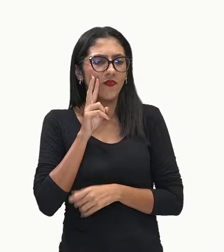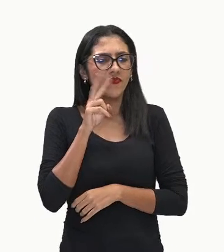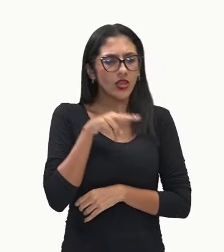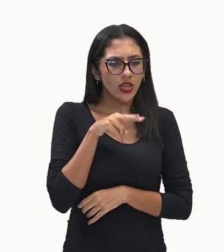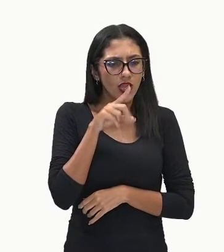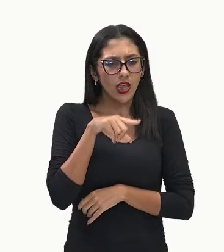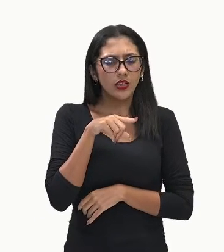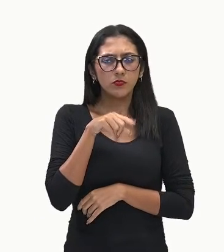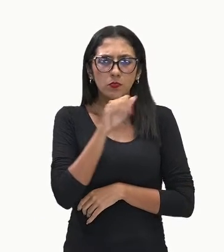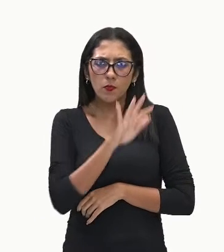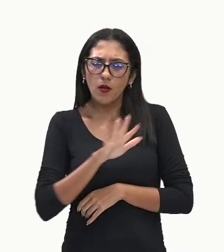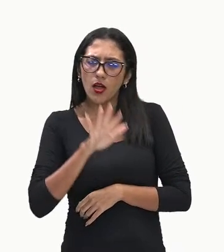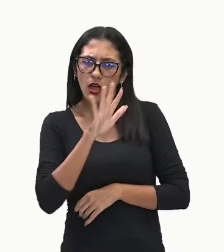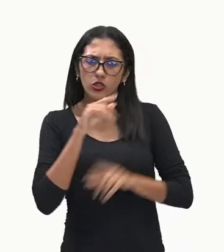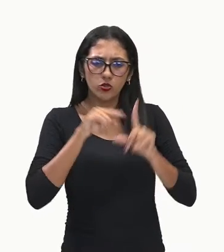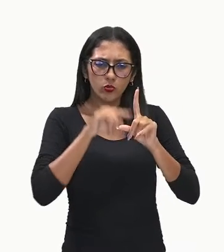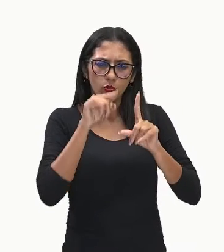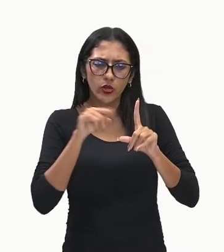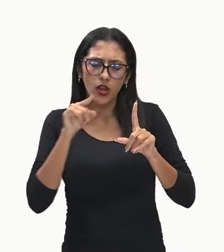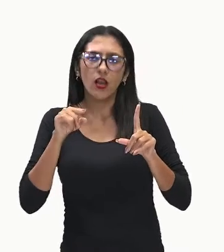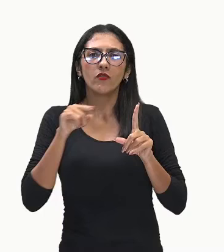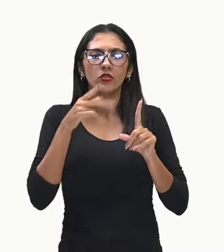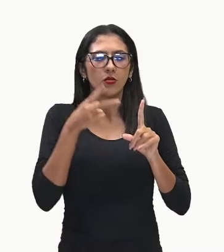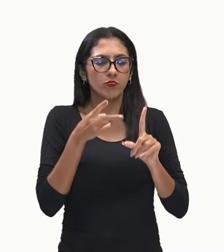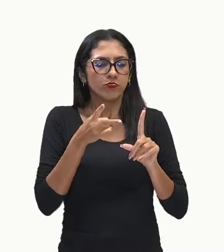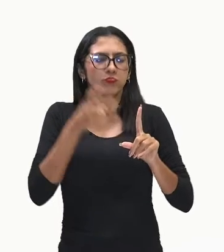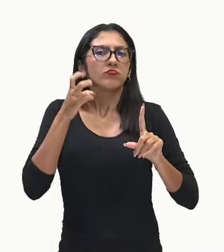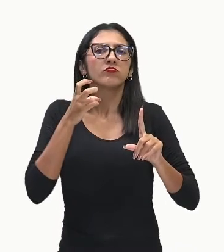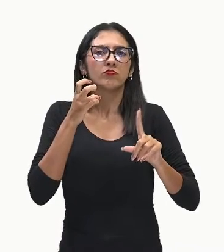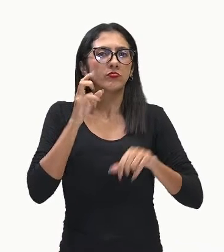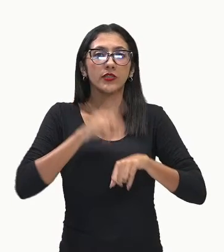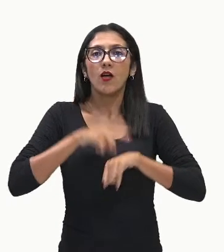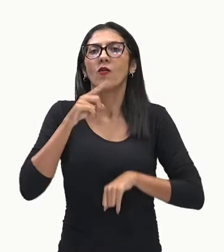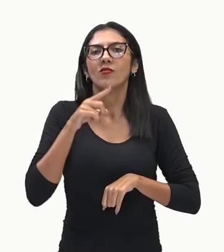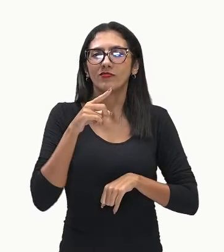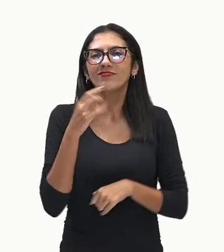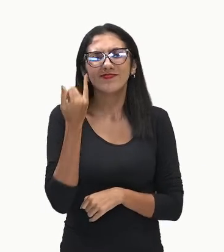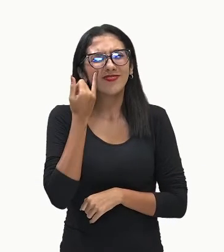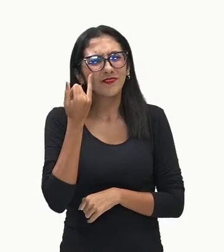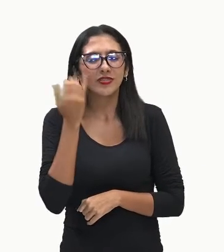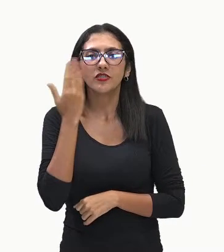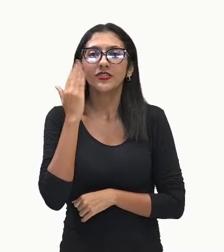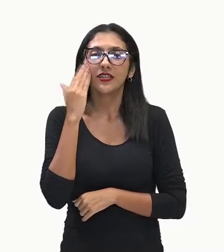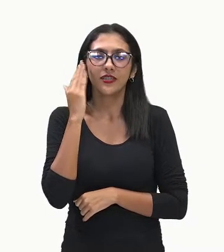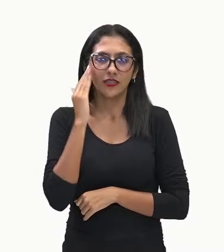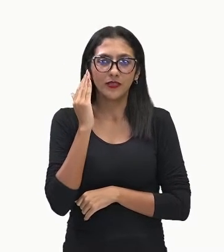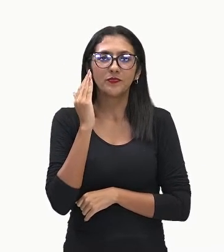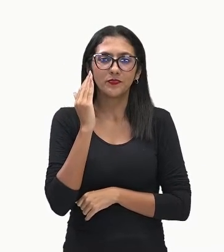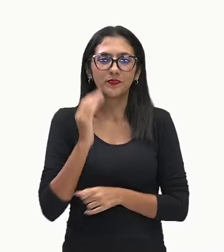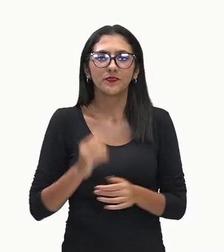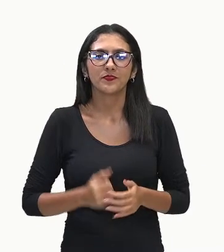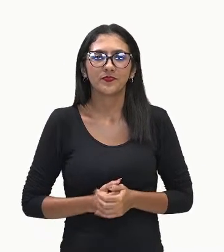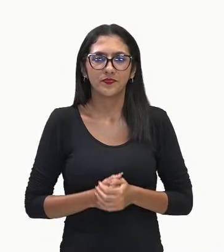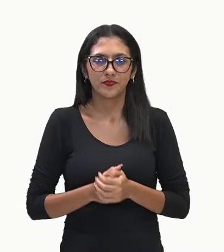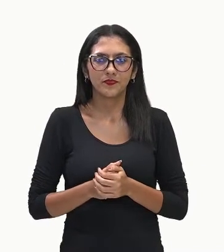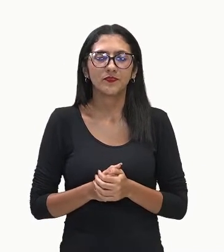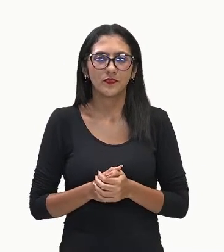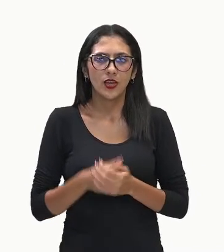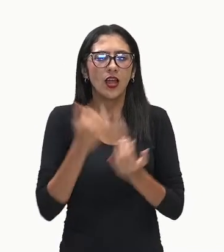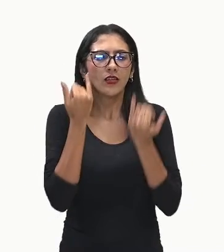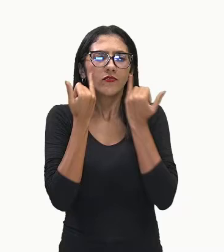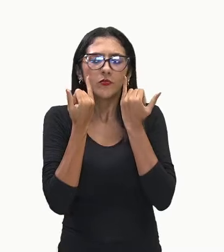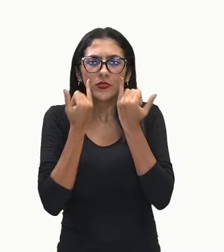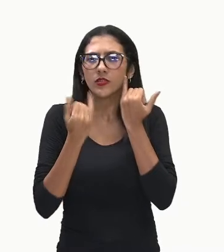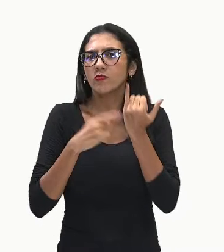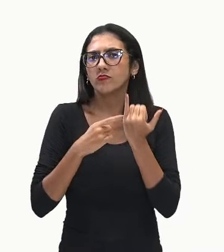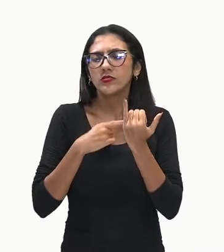visualizá-lo, retirar a informação de forma imediata, em função das suas disposições e dos dados